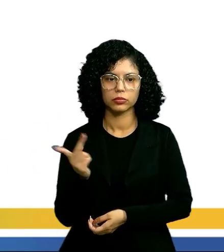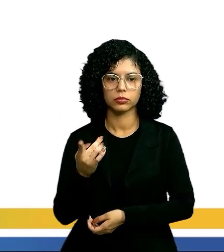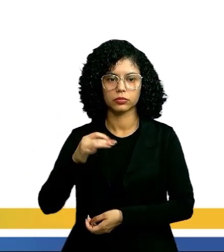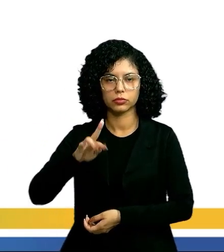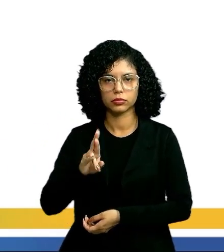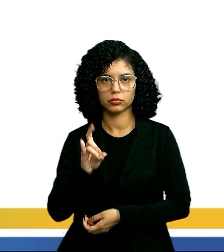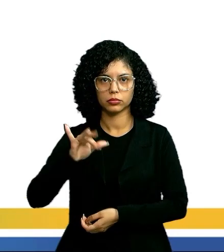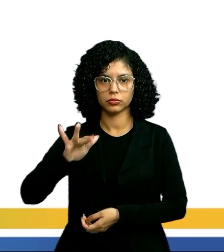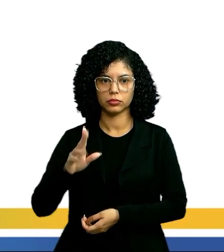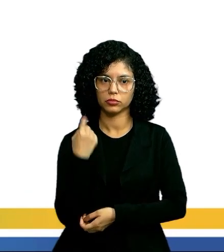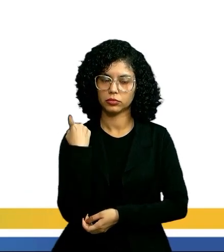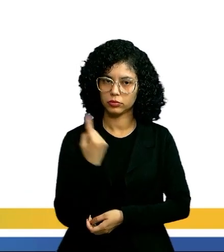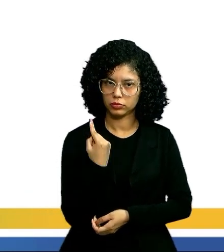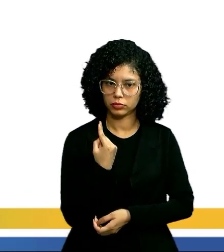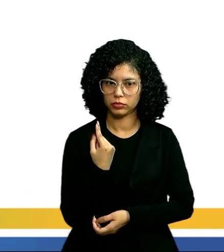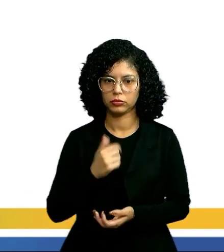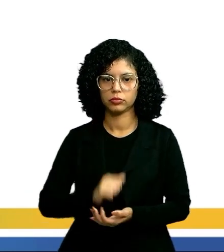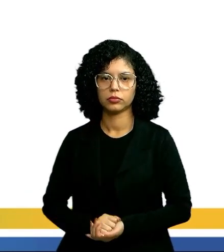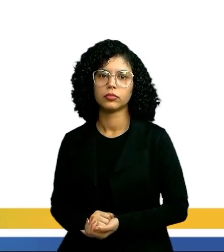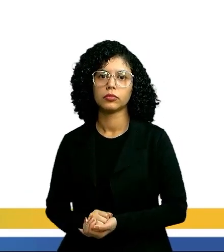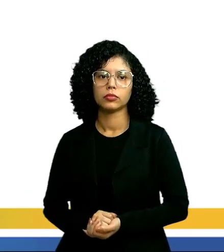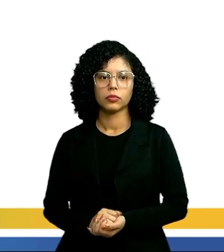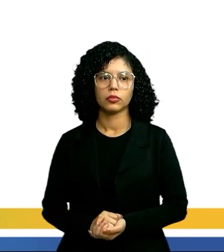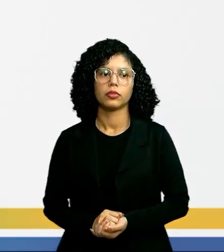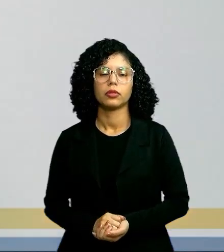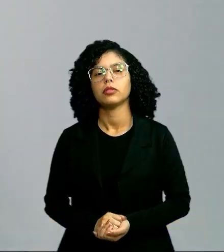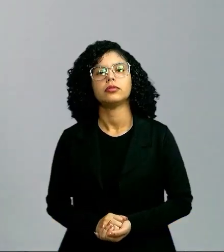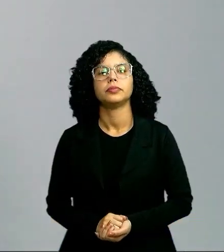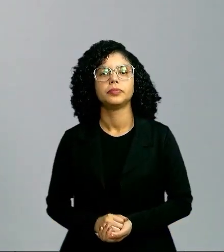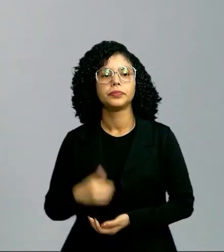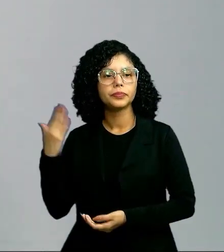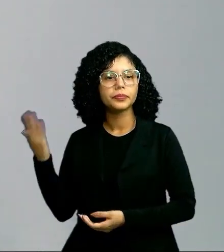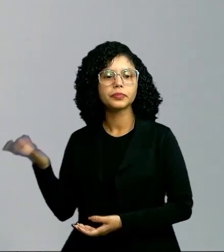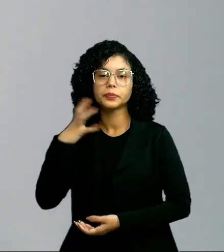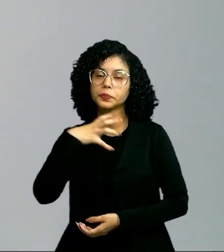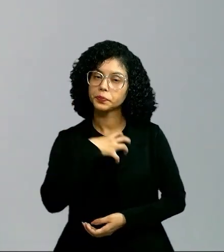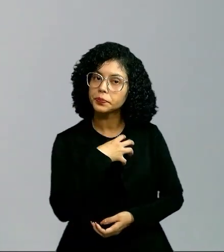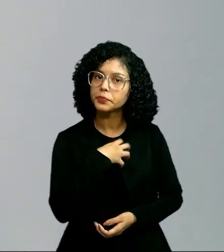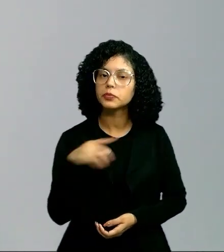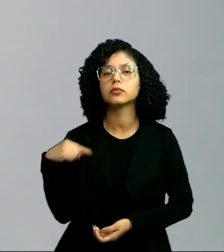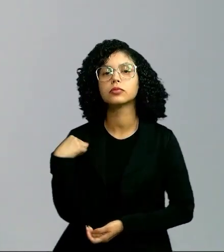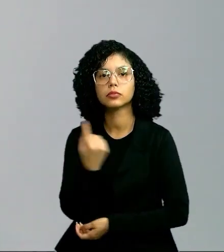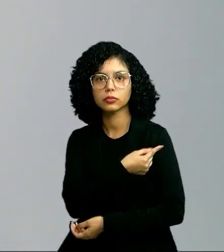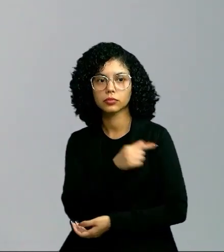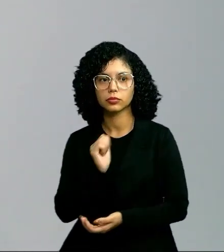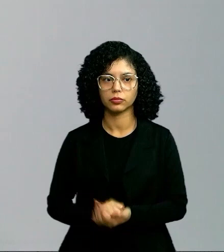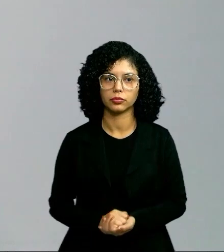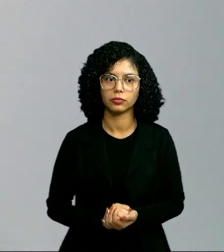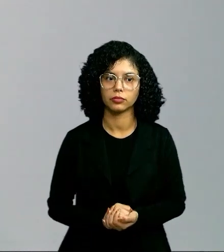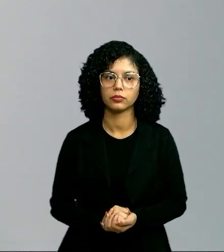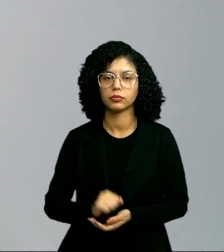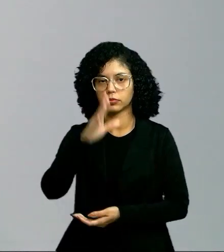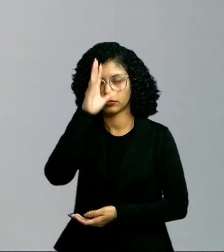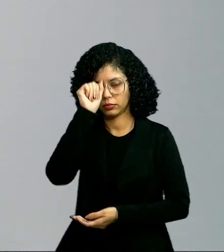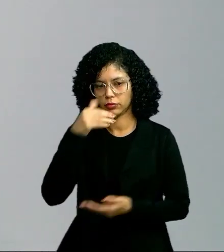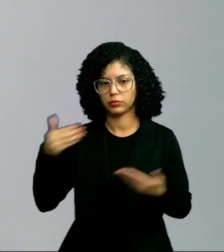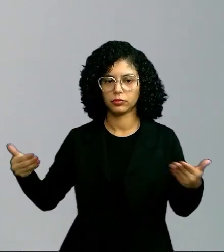ficou sozinho com um par de elétrons. Então, é nesse sentido que nós vamos